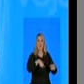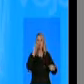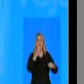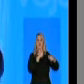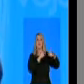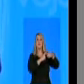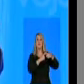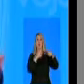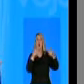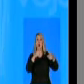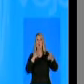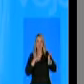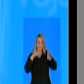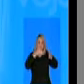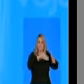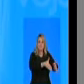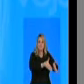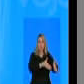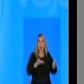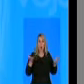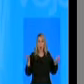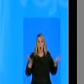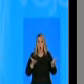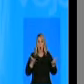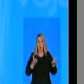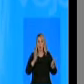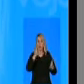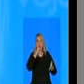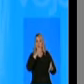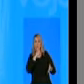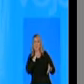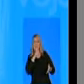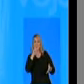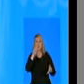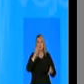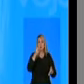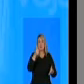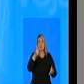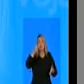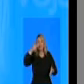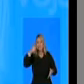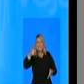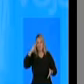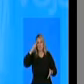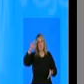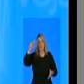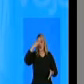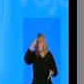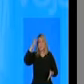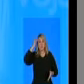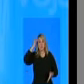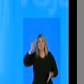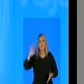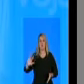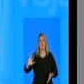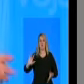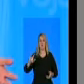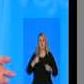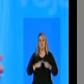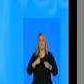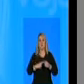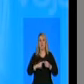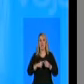elas queriam enterrar seus mortos. Hoje, às vezes demora 5, 6, 7 dias. E as pessoas não sabem, porque é determinado